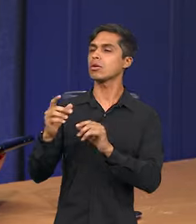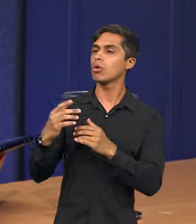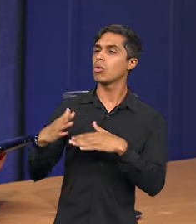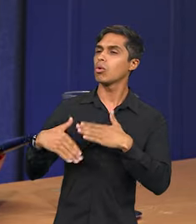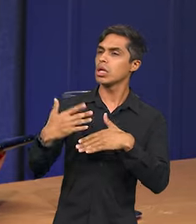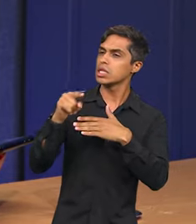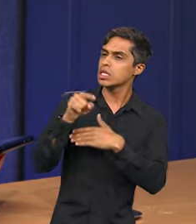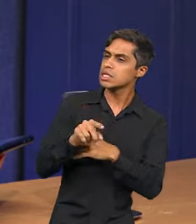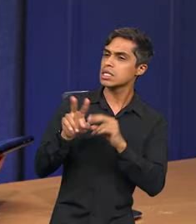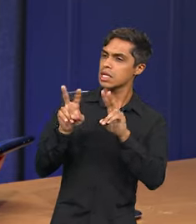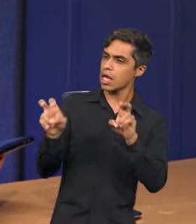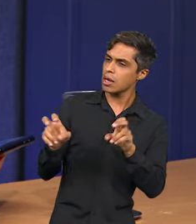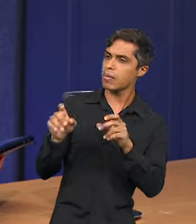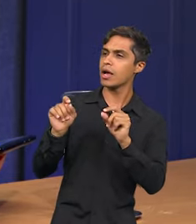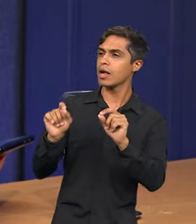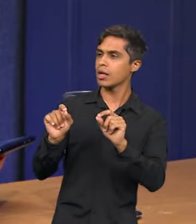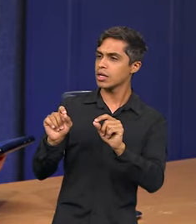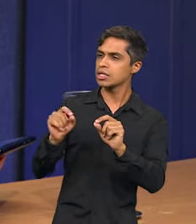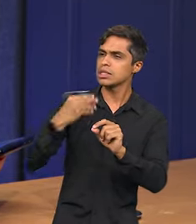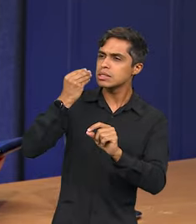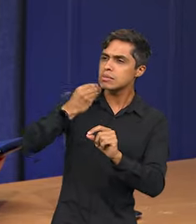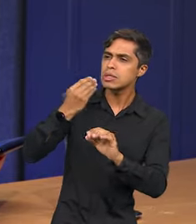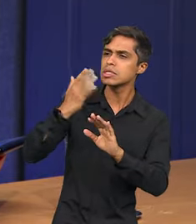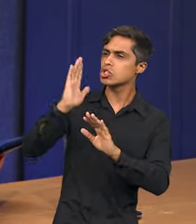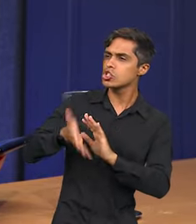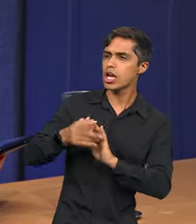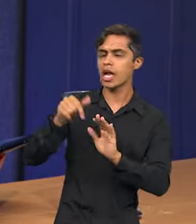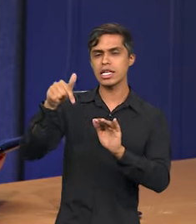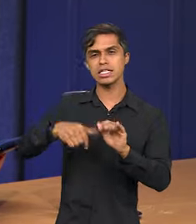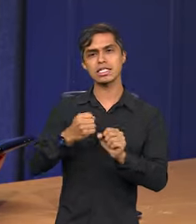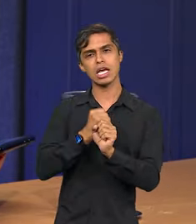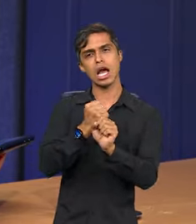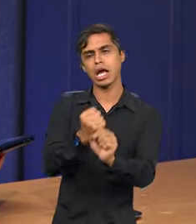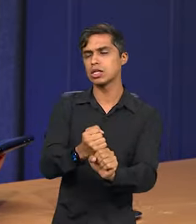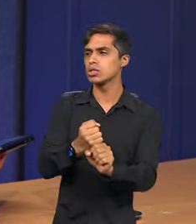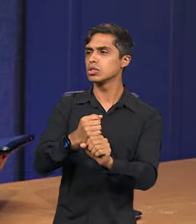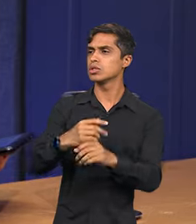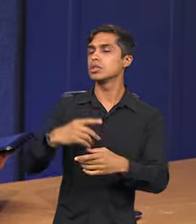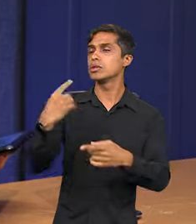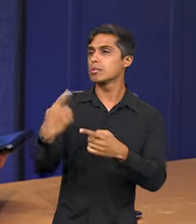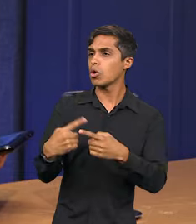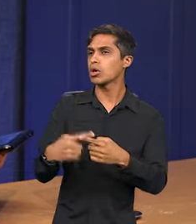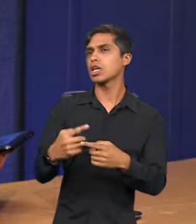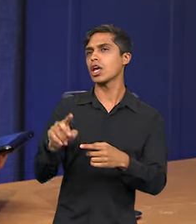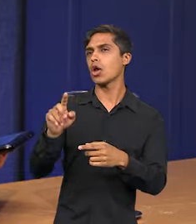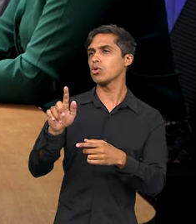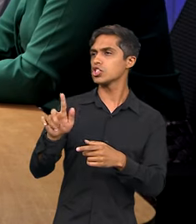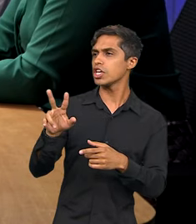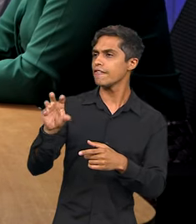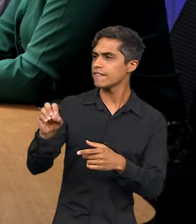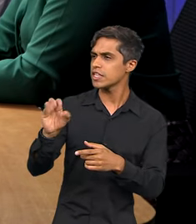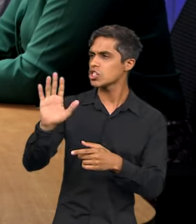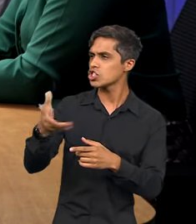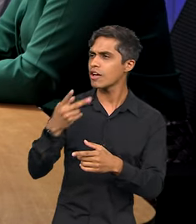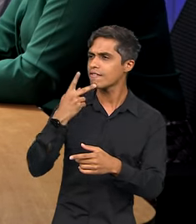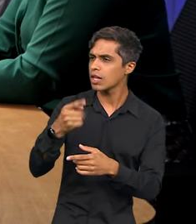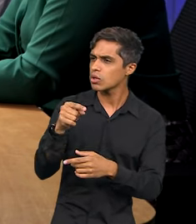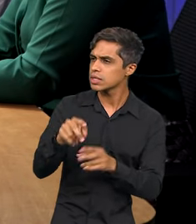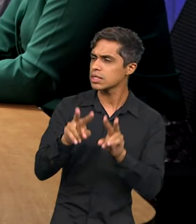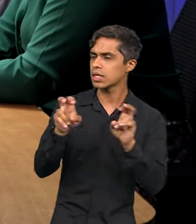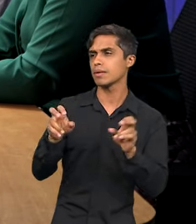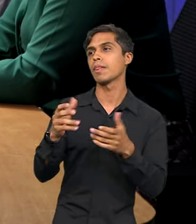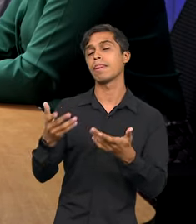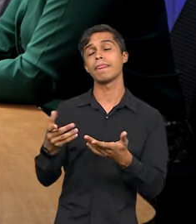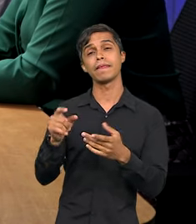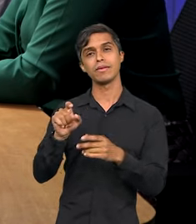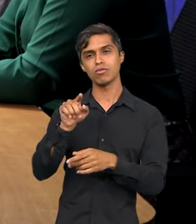avanços já experimentados ao longo deste ano em função do G20 do G20 social e se você